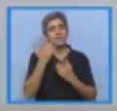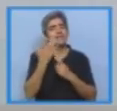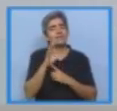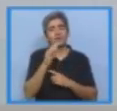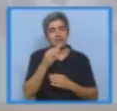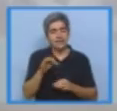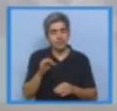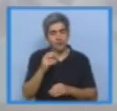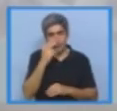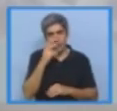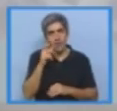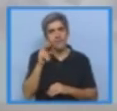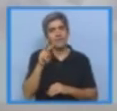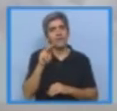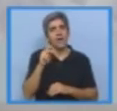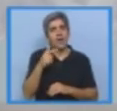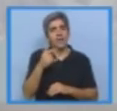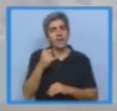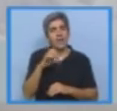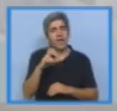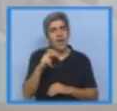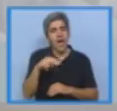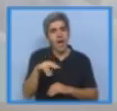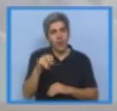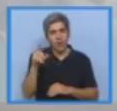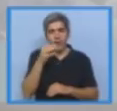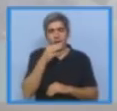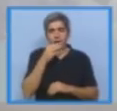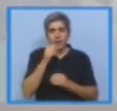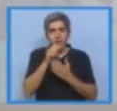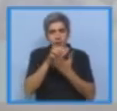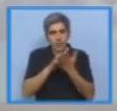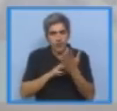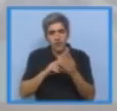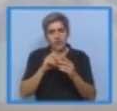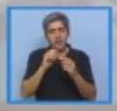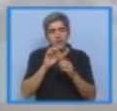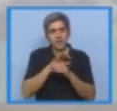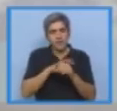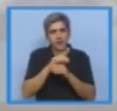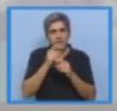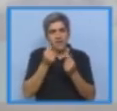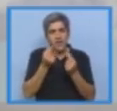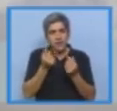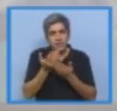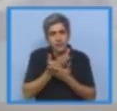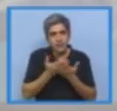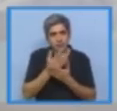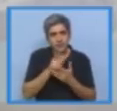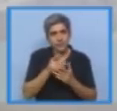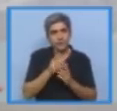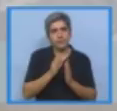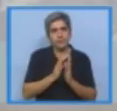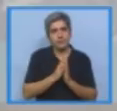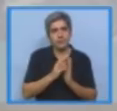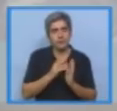tempos o Vaticano lançou um documento sobre as questões financeiras, não é? Da Congregação para a Doutrina da Fé. Pedimos a